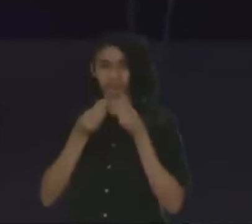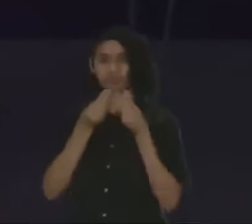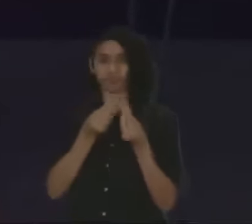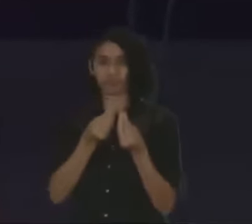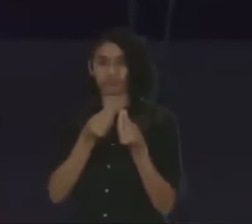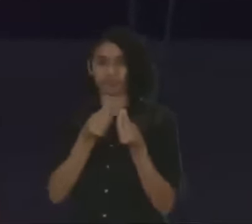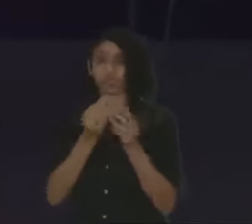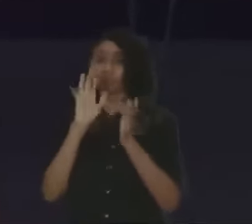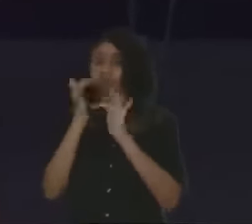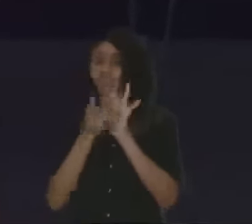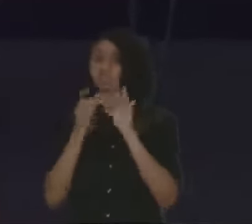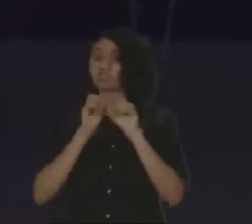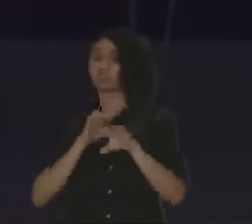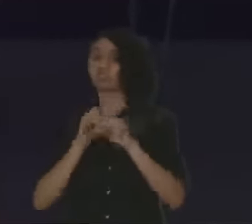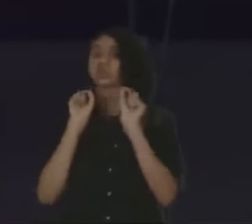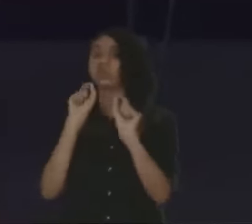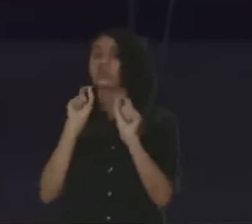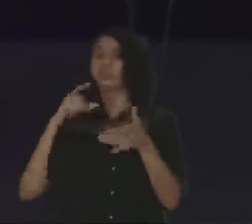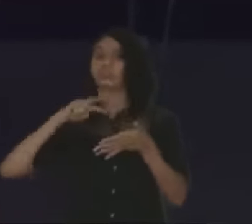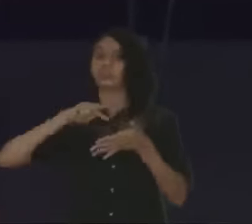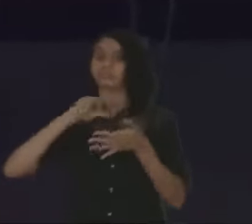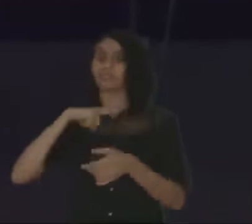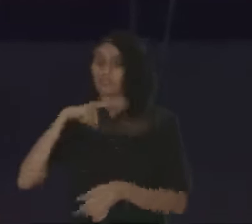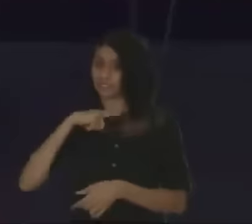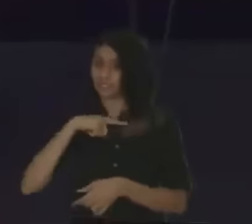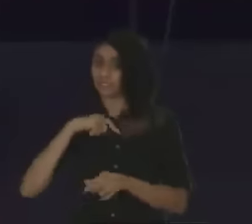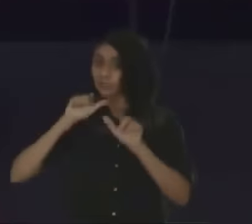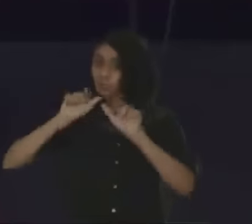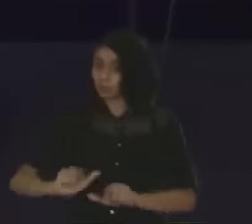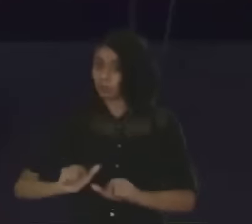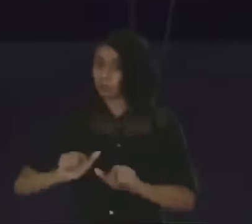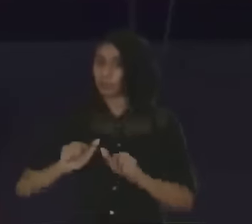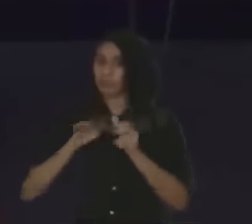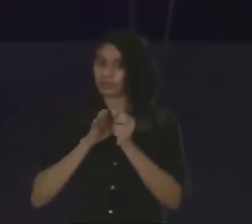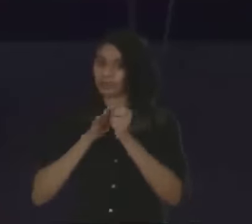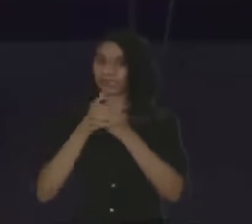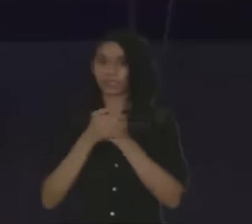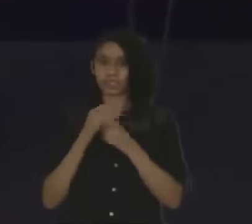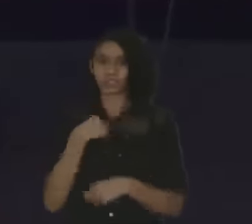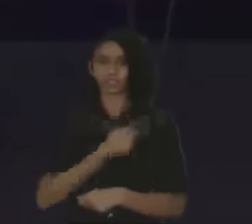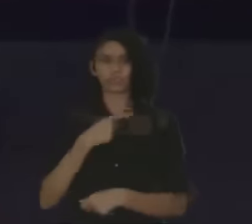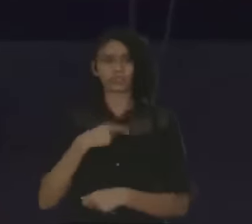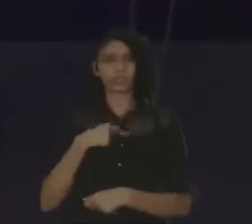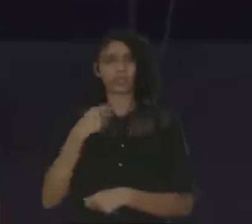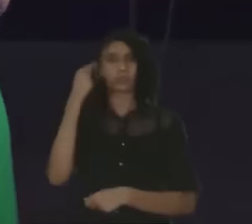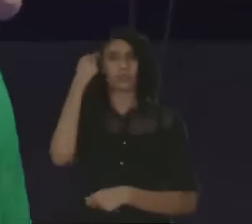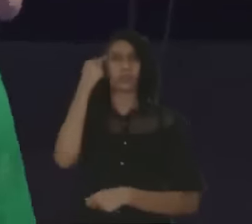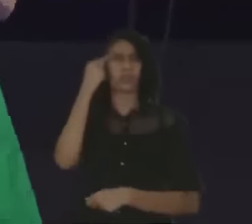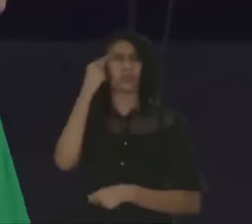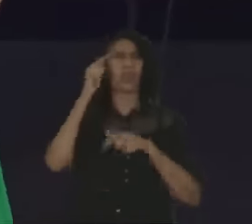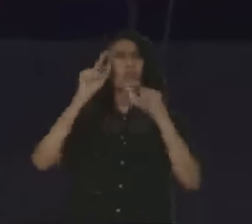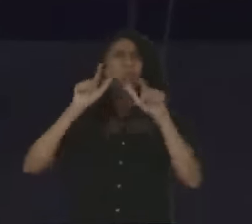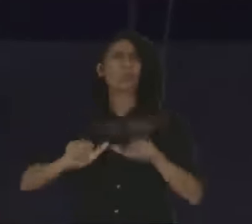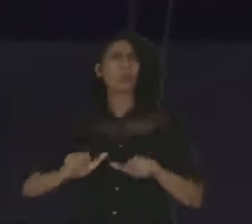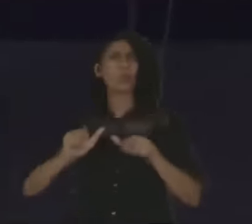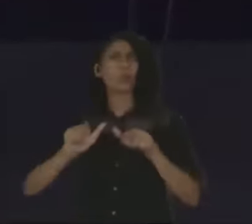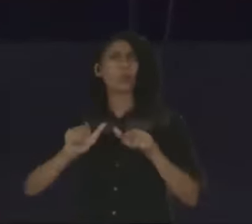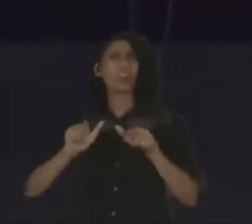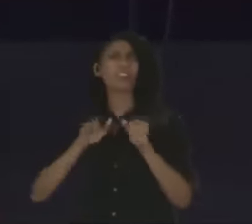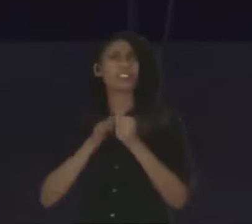falou que existia Um Lugar Secreto e a gente tem a impressão de que o lugar secreto é apenas um momento